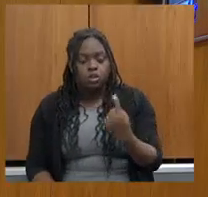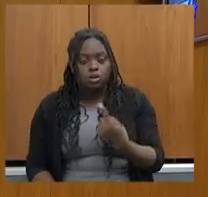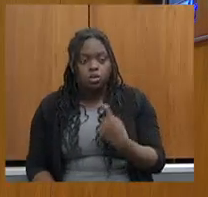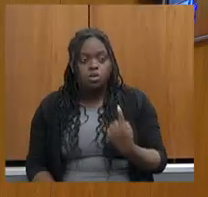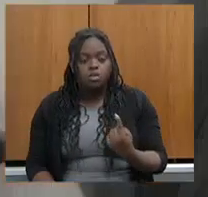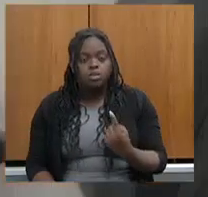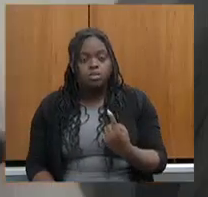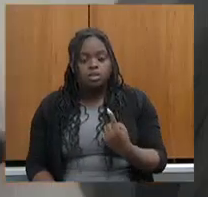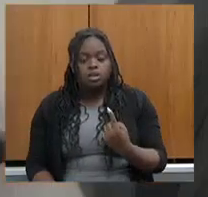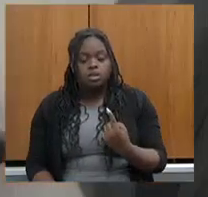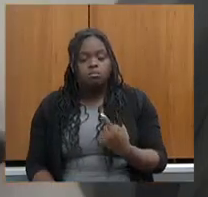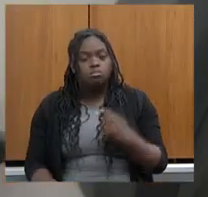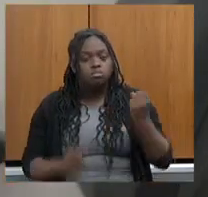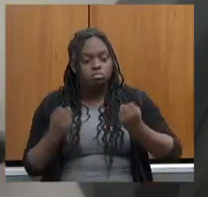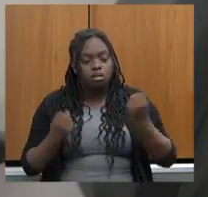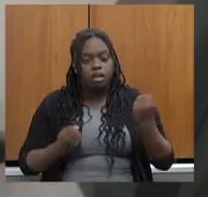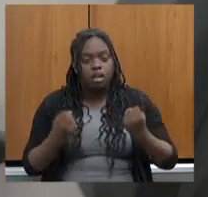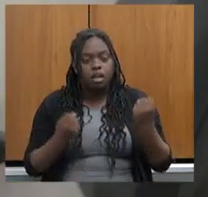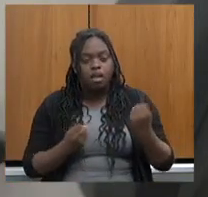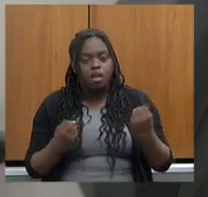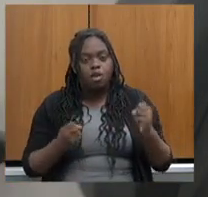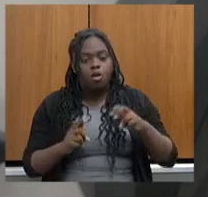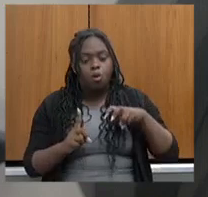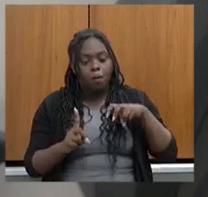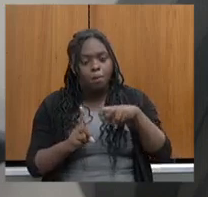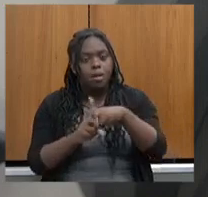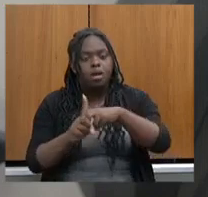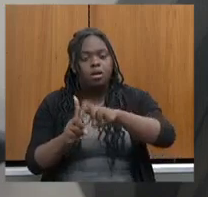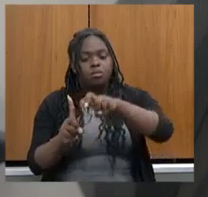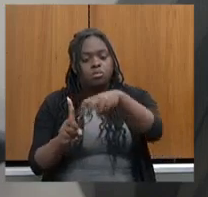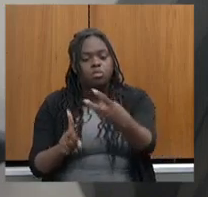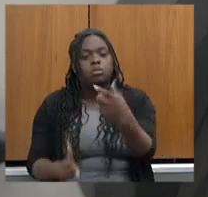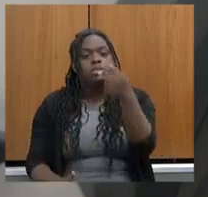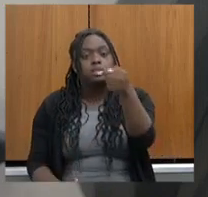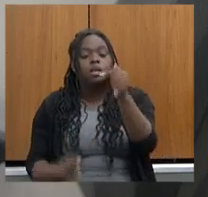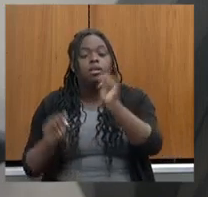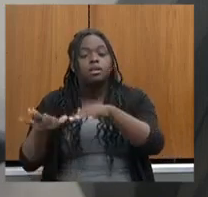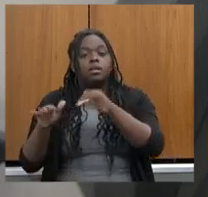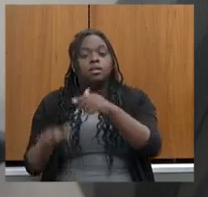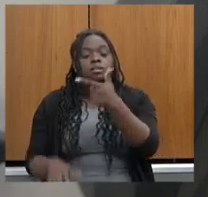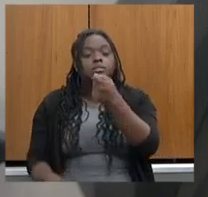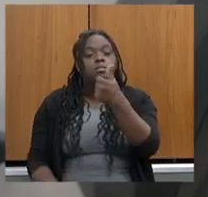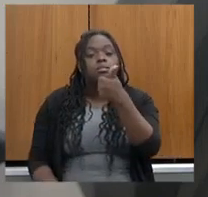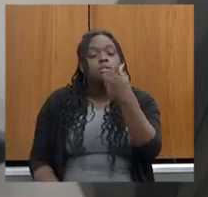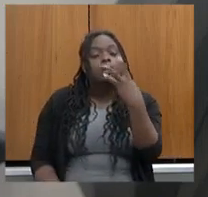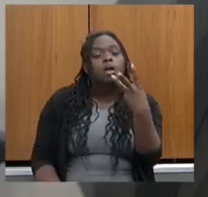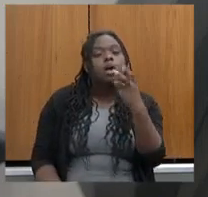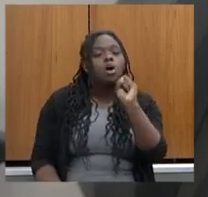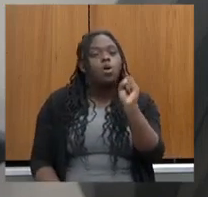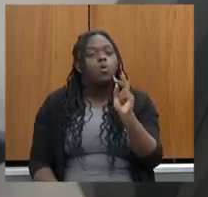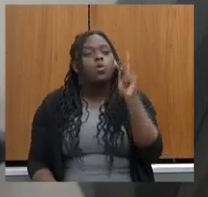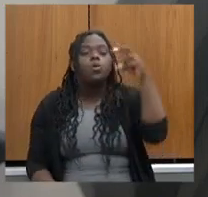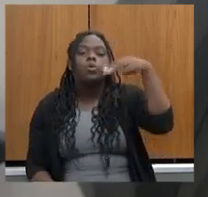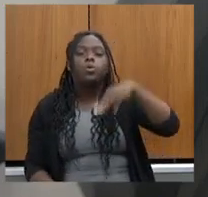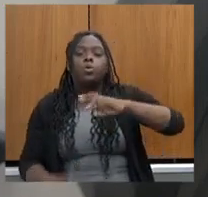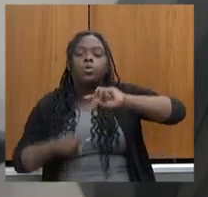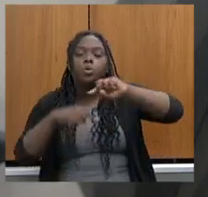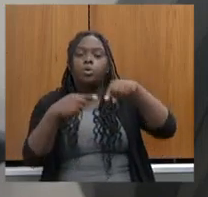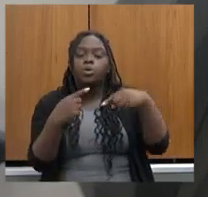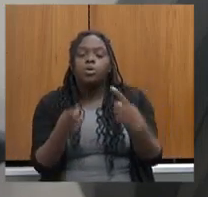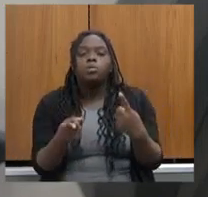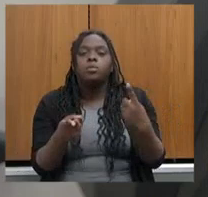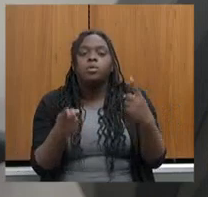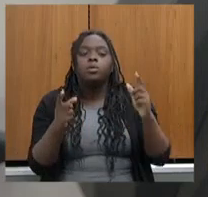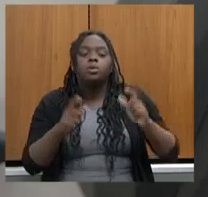um veículo no dia sete de setembro de 2013 a cerca de 8 km depois do